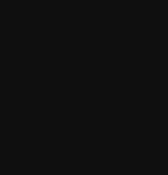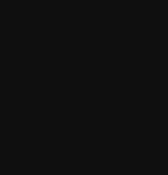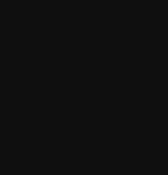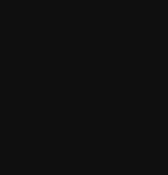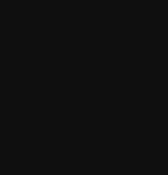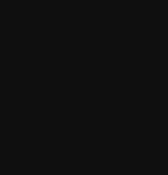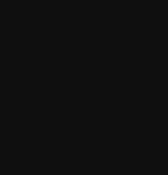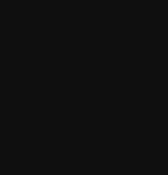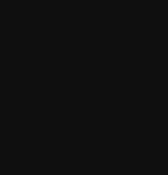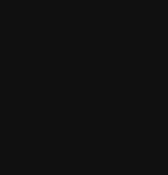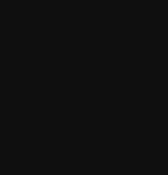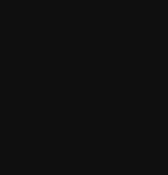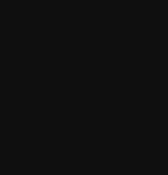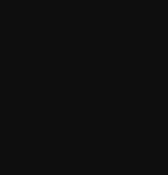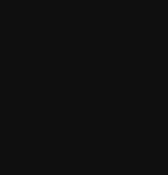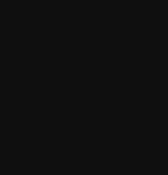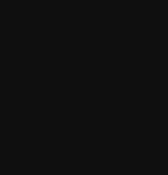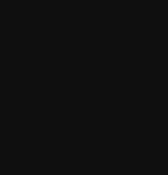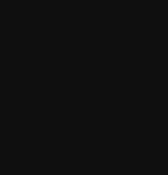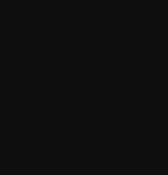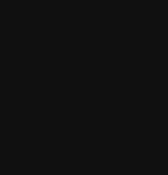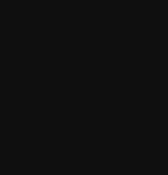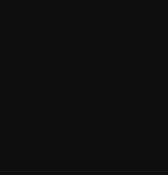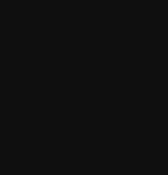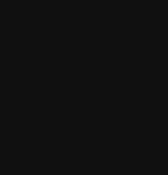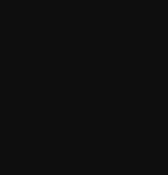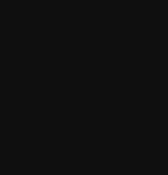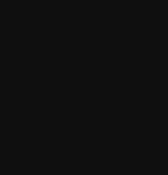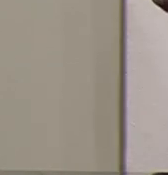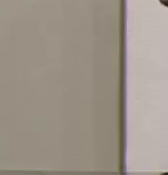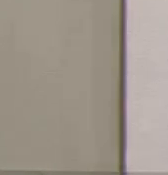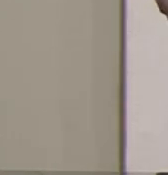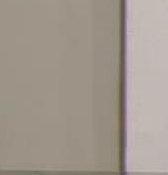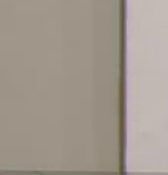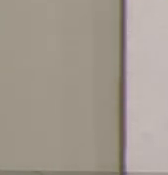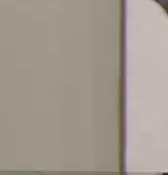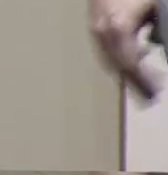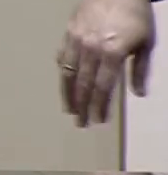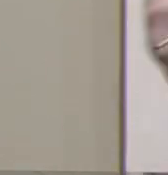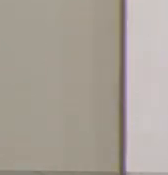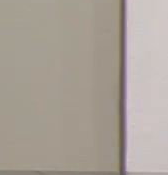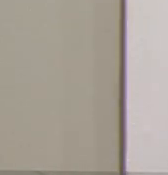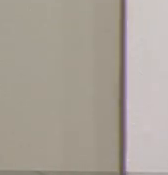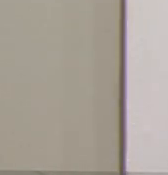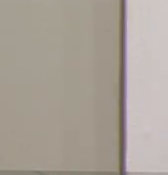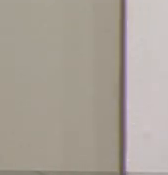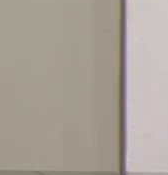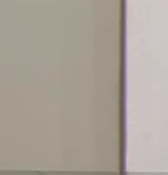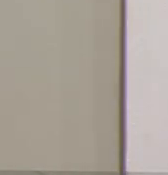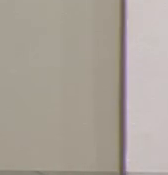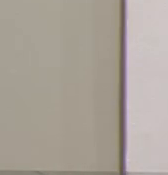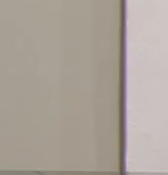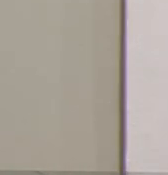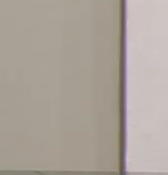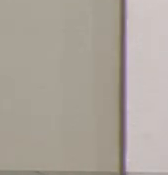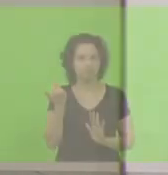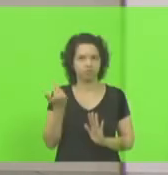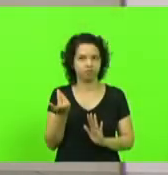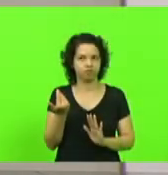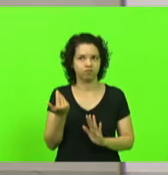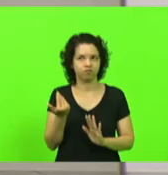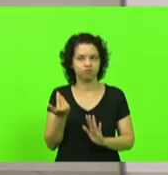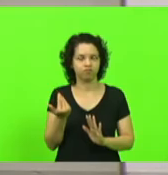Tendo em vista que não temos quórum suficiente para deliberarmos as demais matérias, esta presidência retira as mesmas de